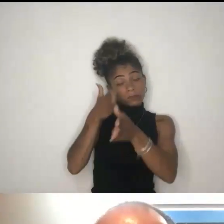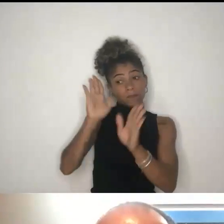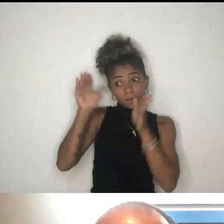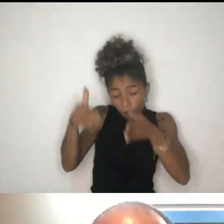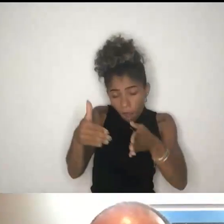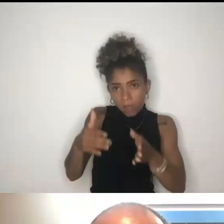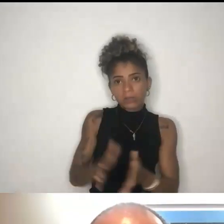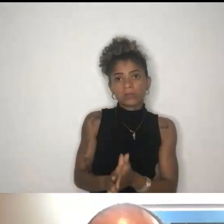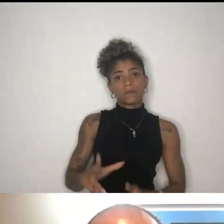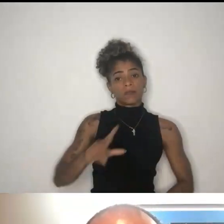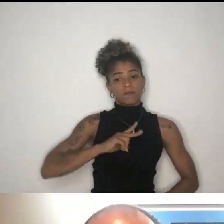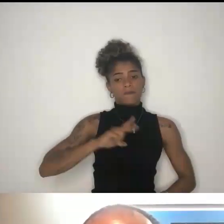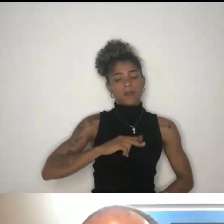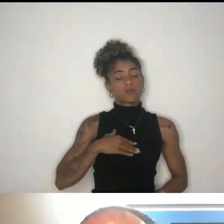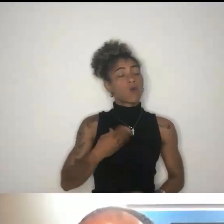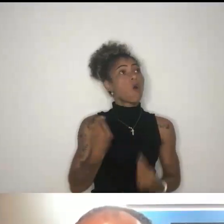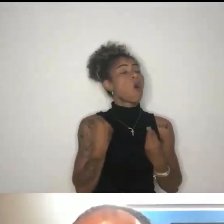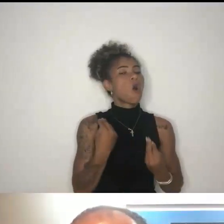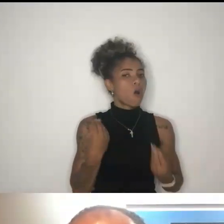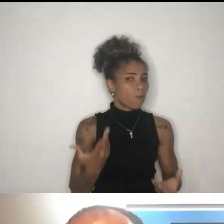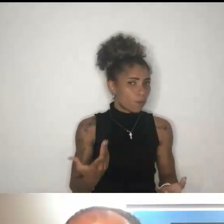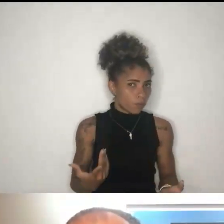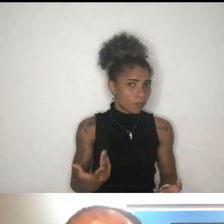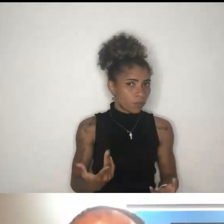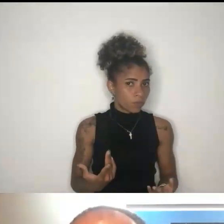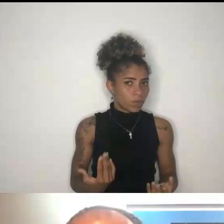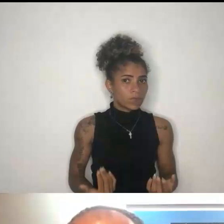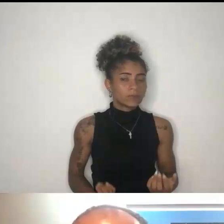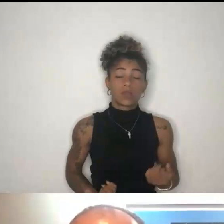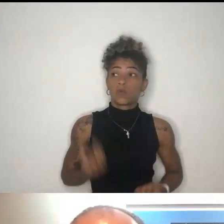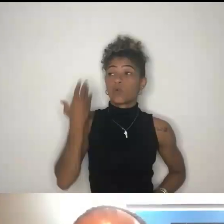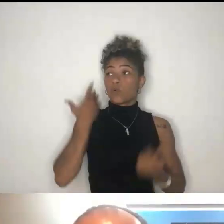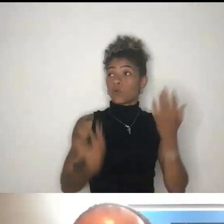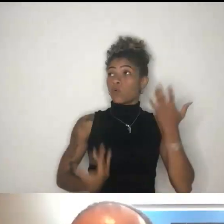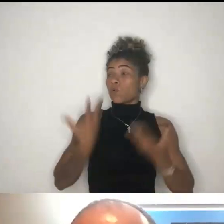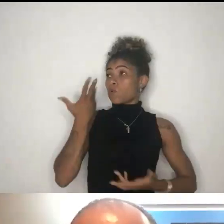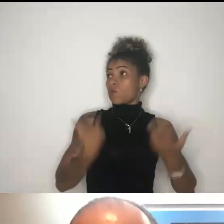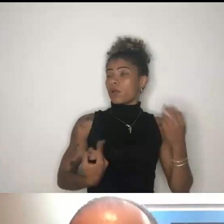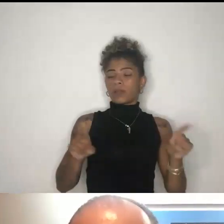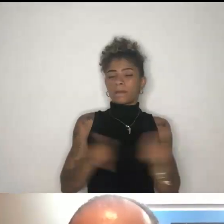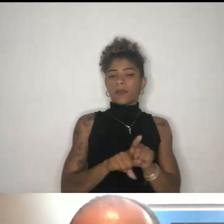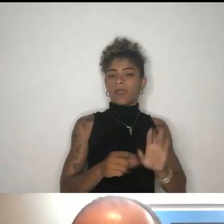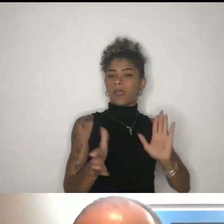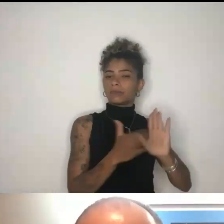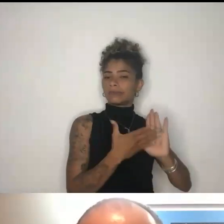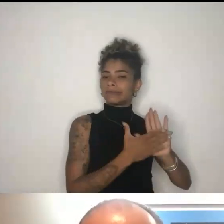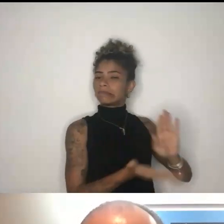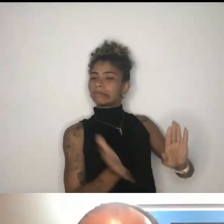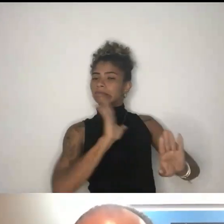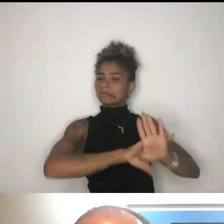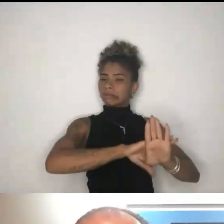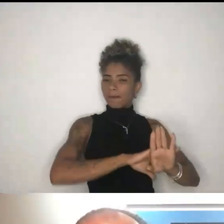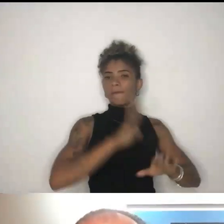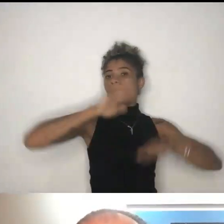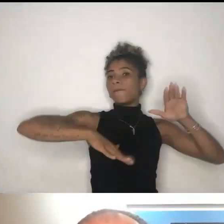no privado assim incrível como você esse vulcão criativo mas também é muito pragmático Às vezes